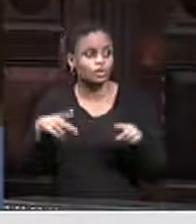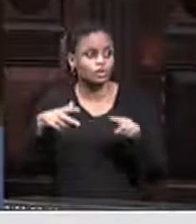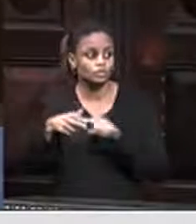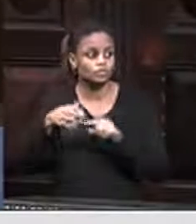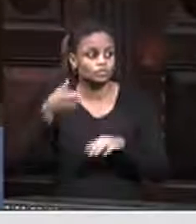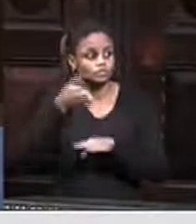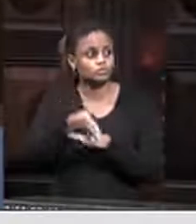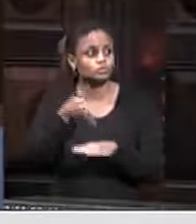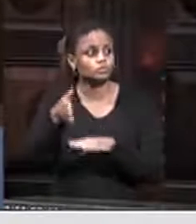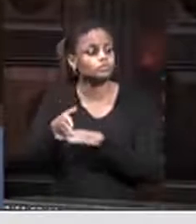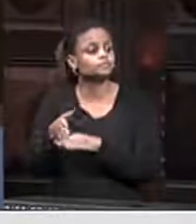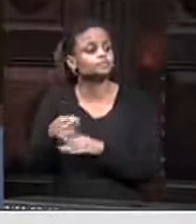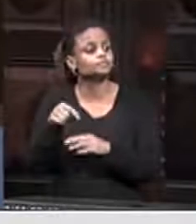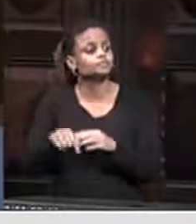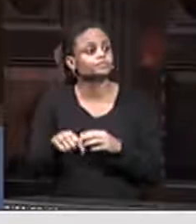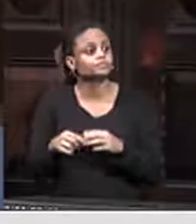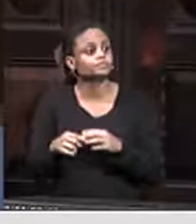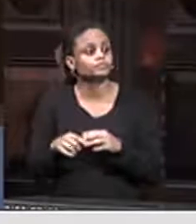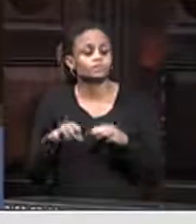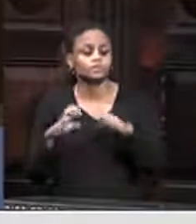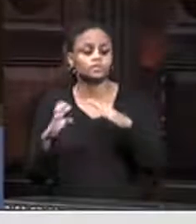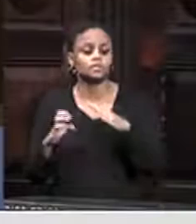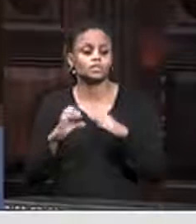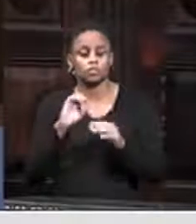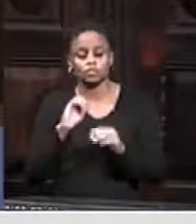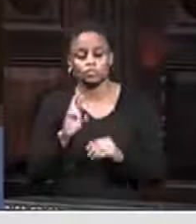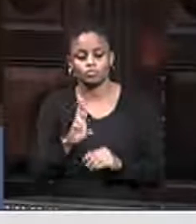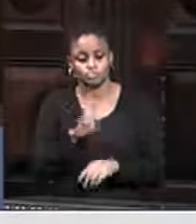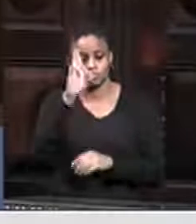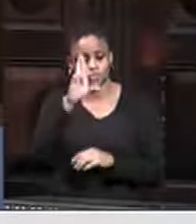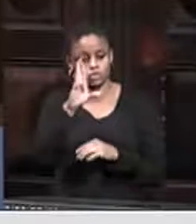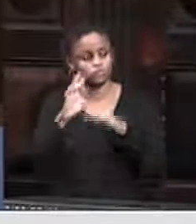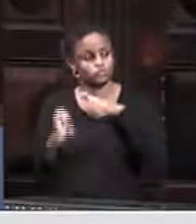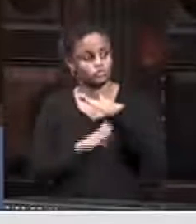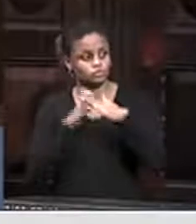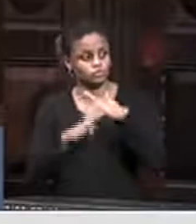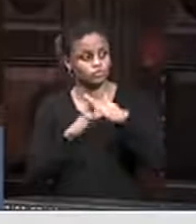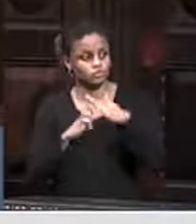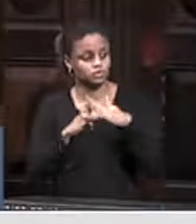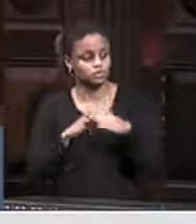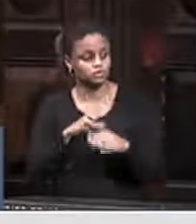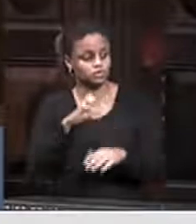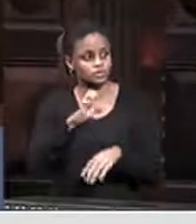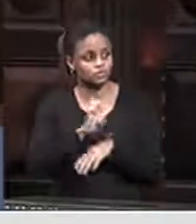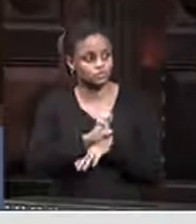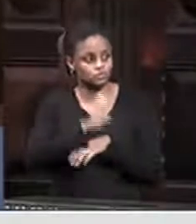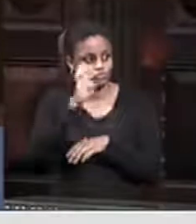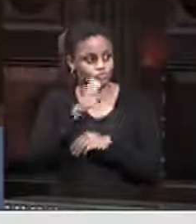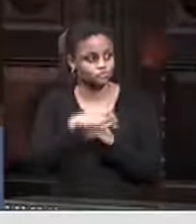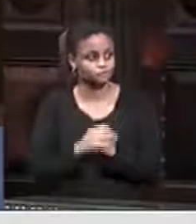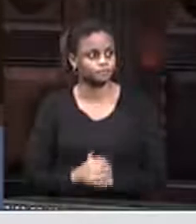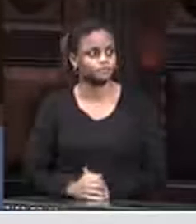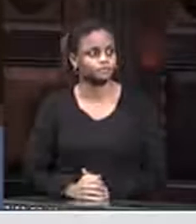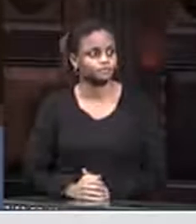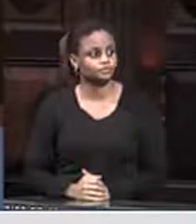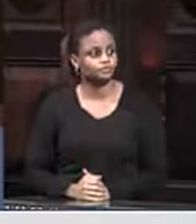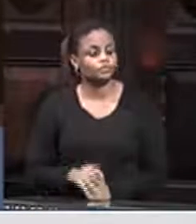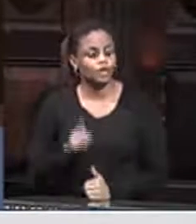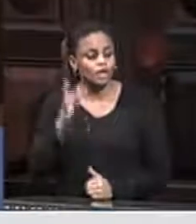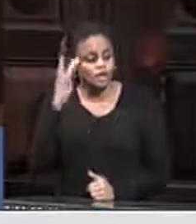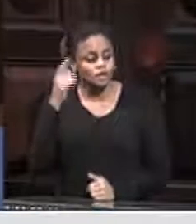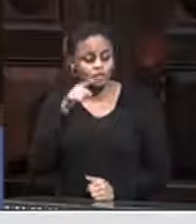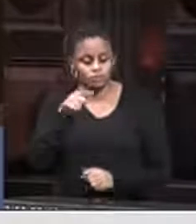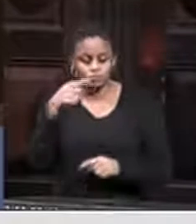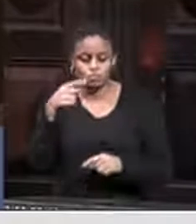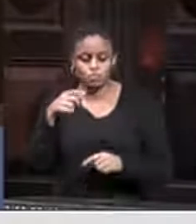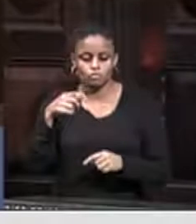estejam presentes na direção das empresas estatais. Acho que esses cargos têm que ser técnicos, mesmo que